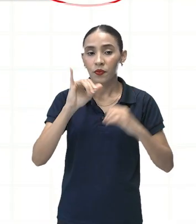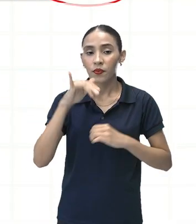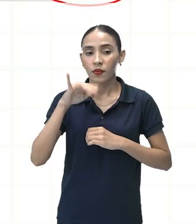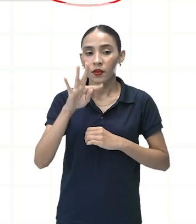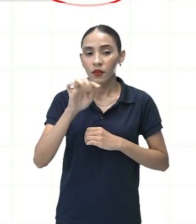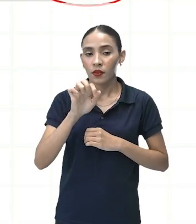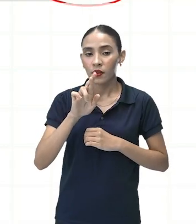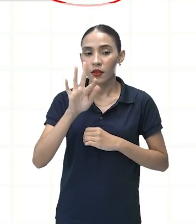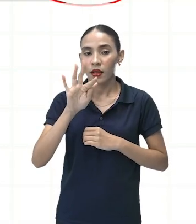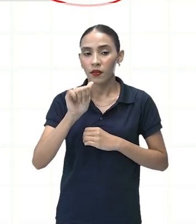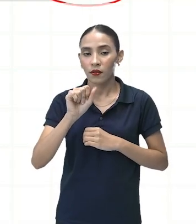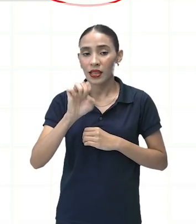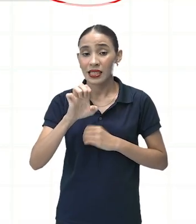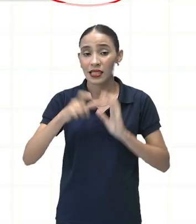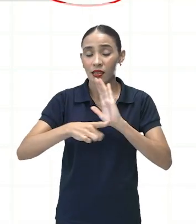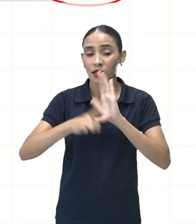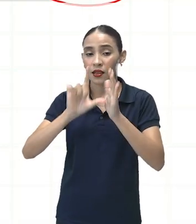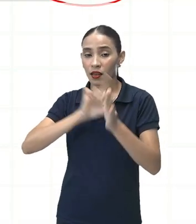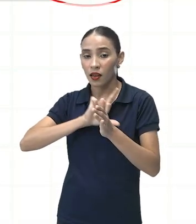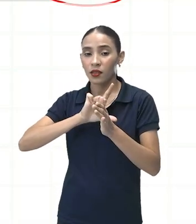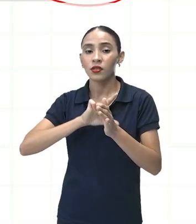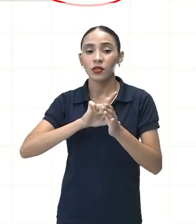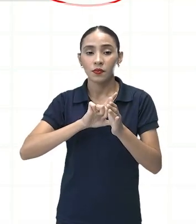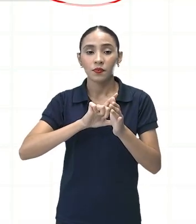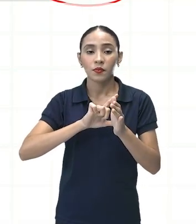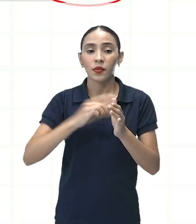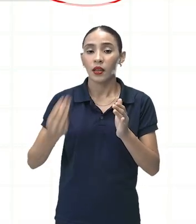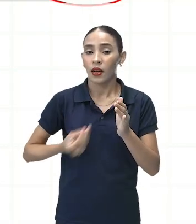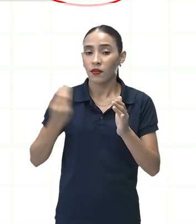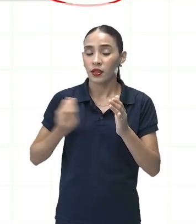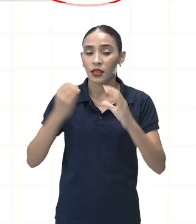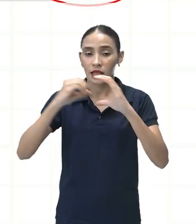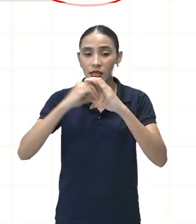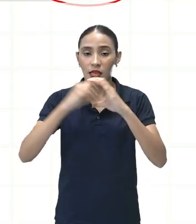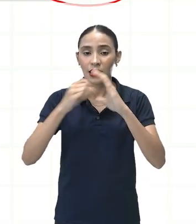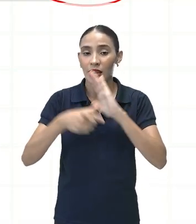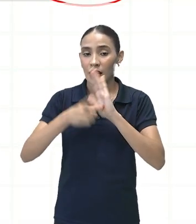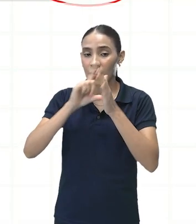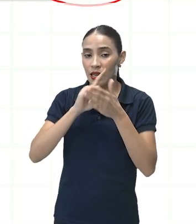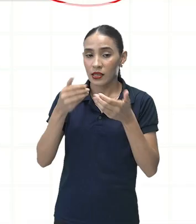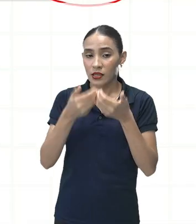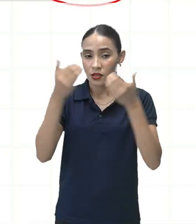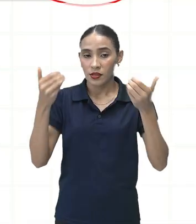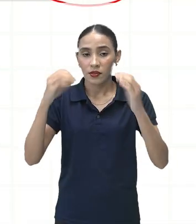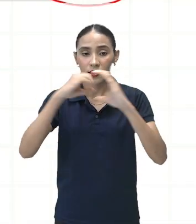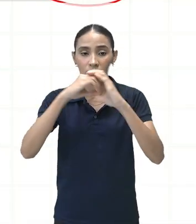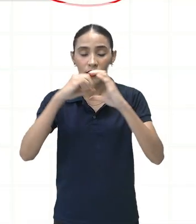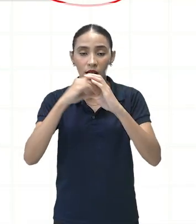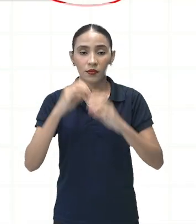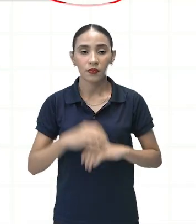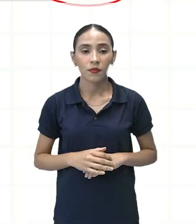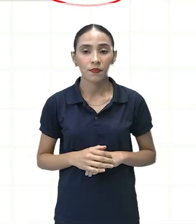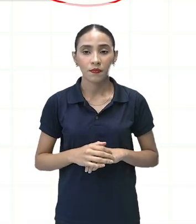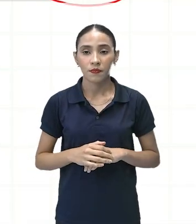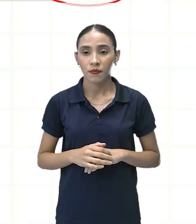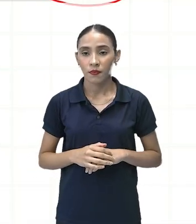dividindo. Na intérfase, que é um processo que acontece antes, na verdade, que é a vida da célula antes da